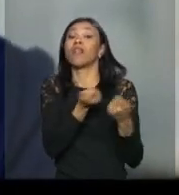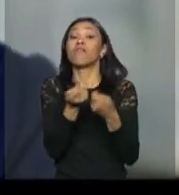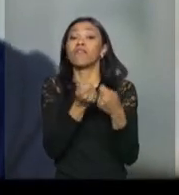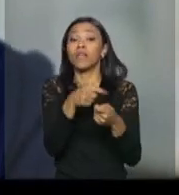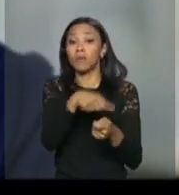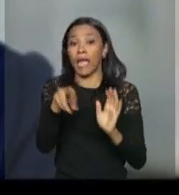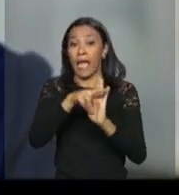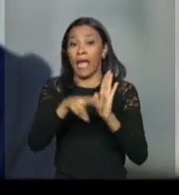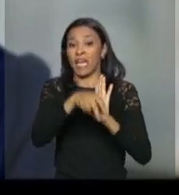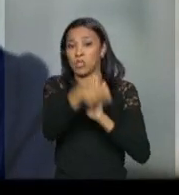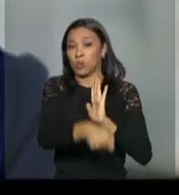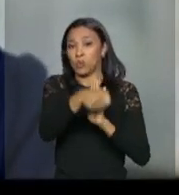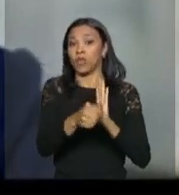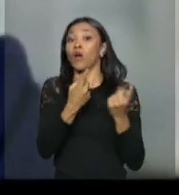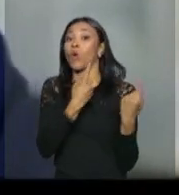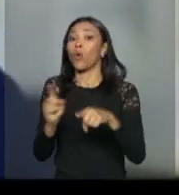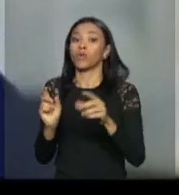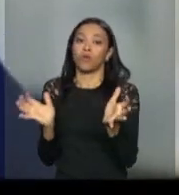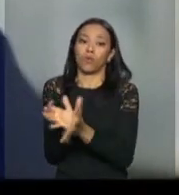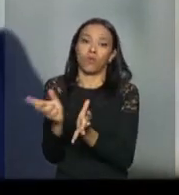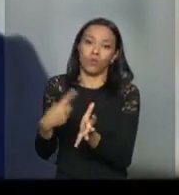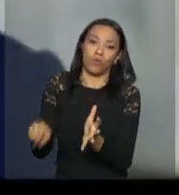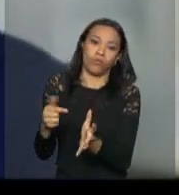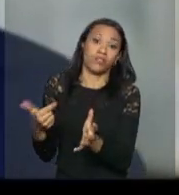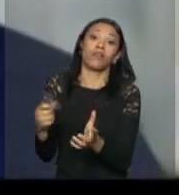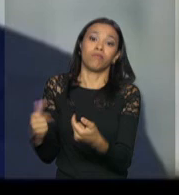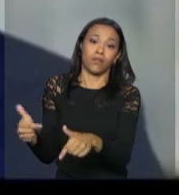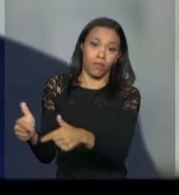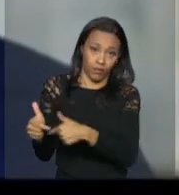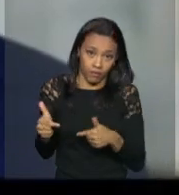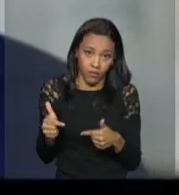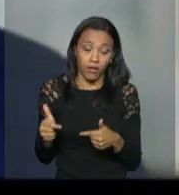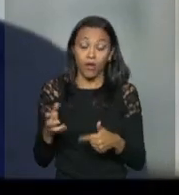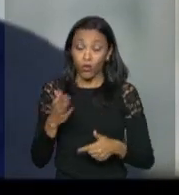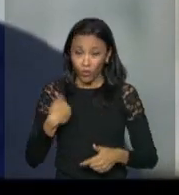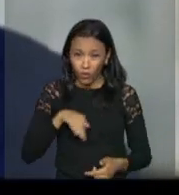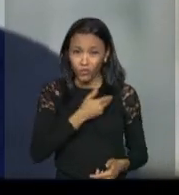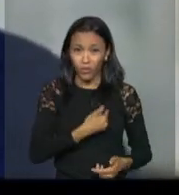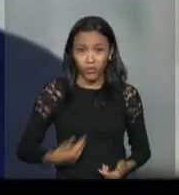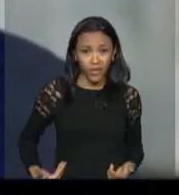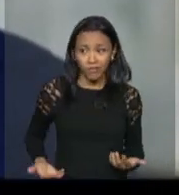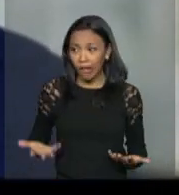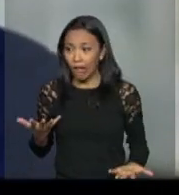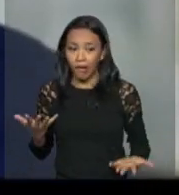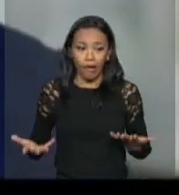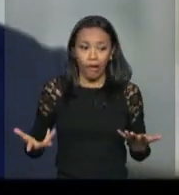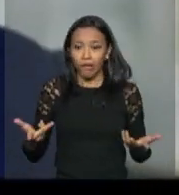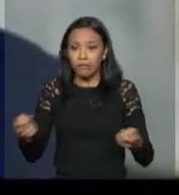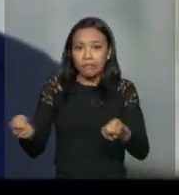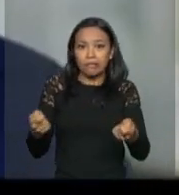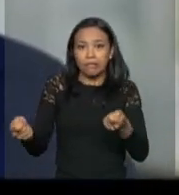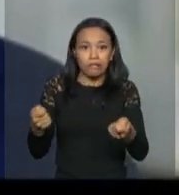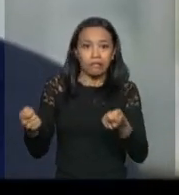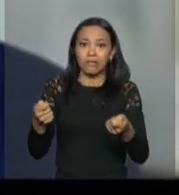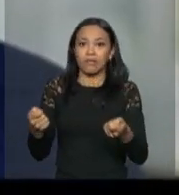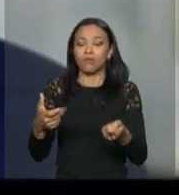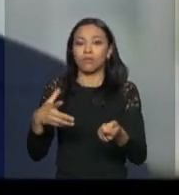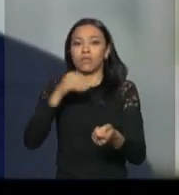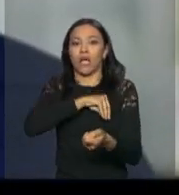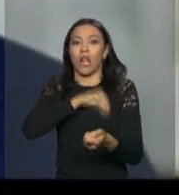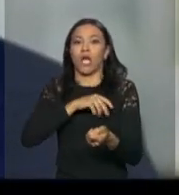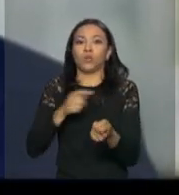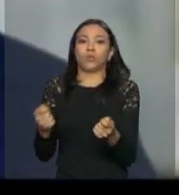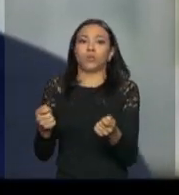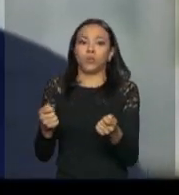sempre contra os trabalhadores. Nosso governo nunca será o governo do arrocho salarial, nem o governo da